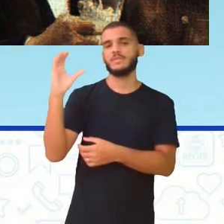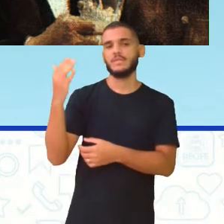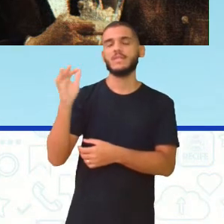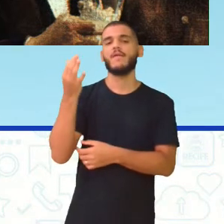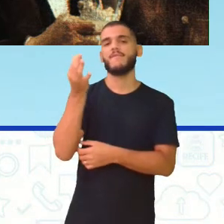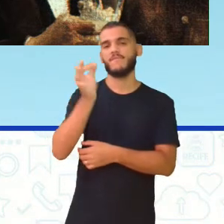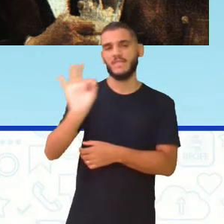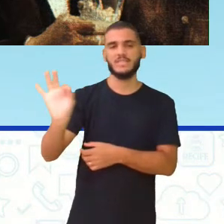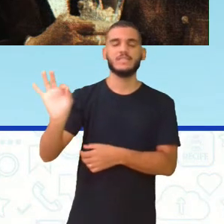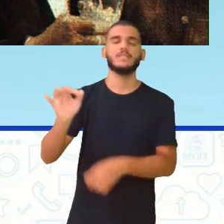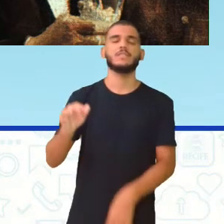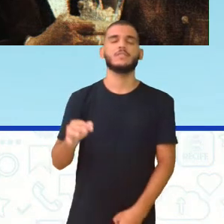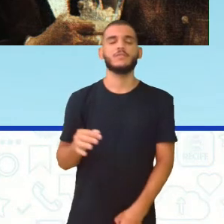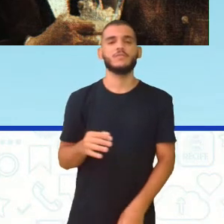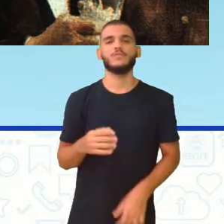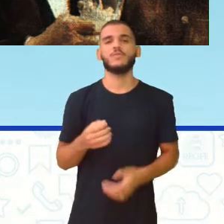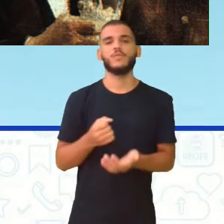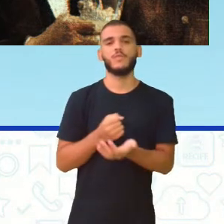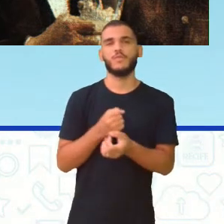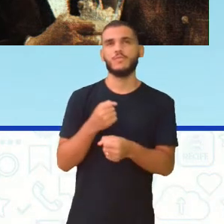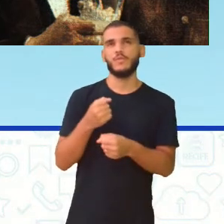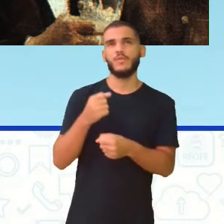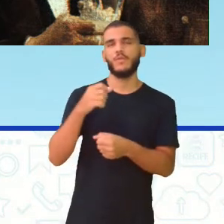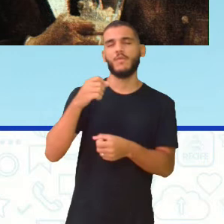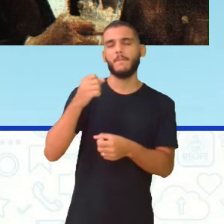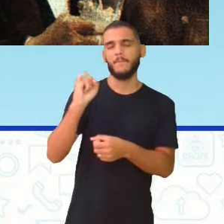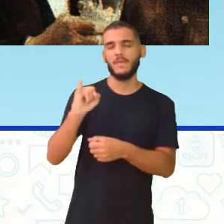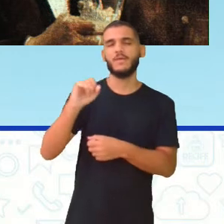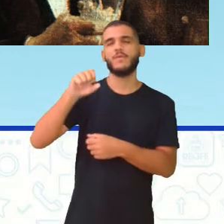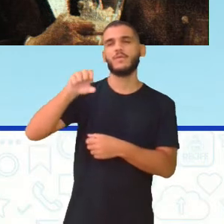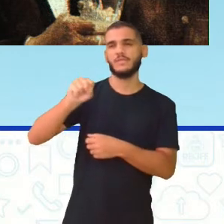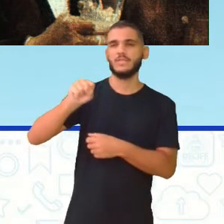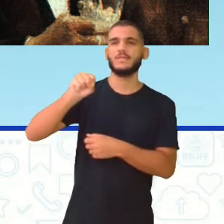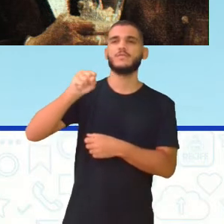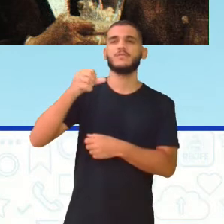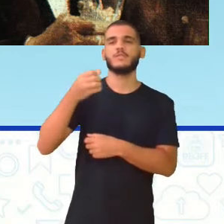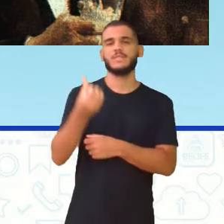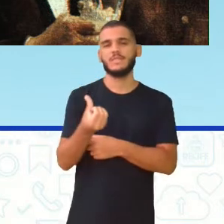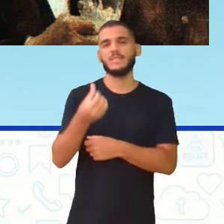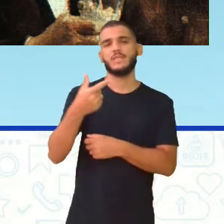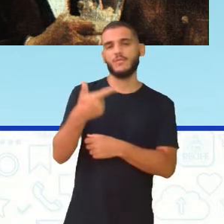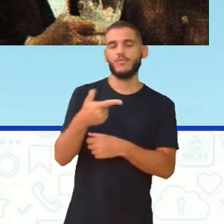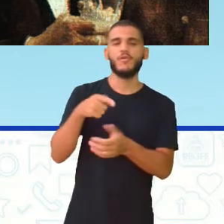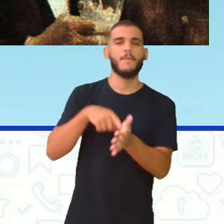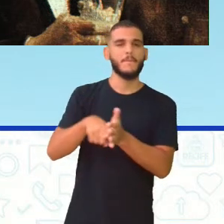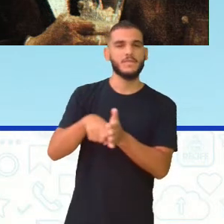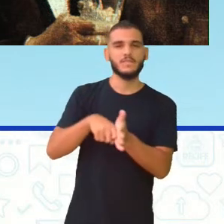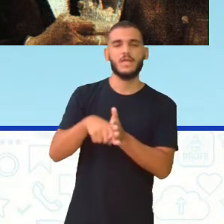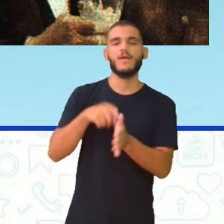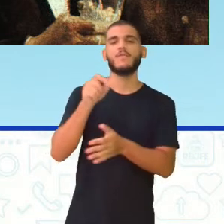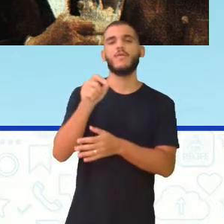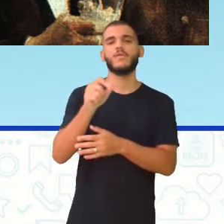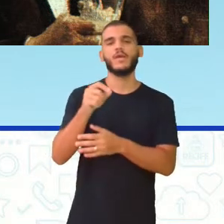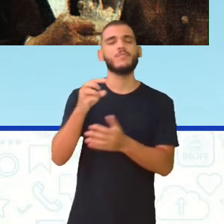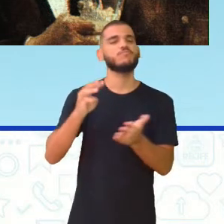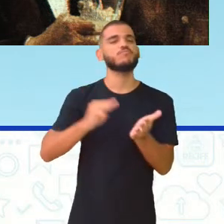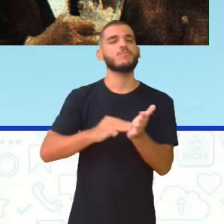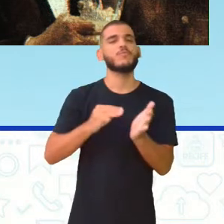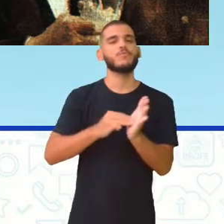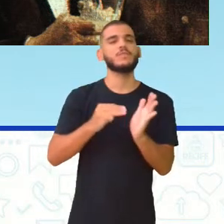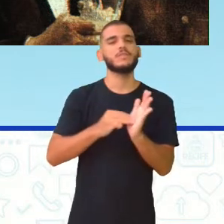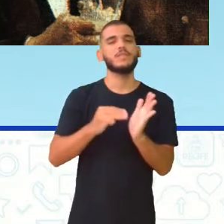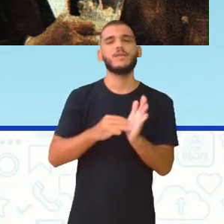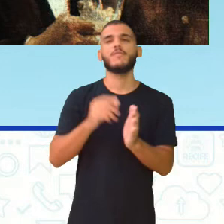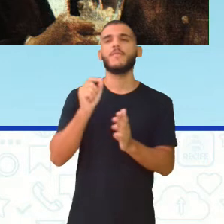em 1862, pesquisava o motivo pelo qual o vinho e a cerveja azedavam. Até hoje,